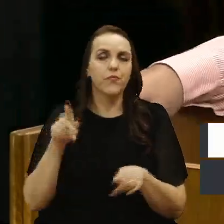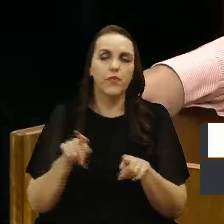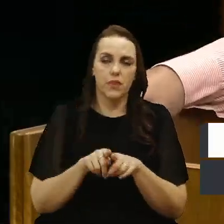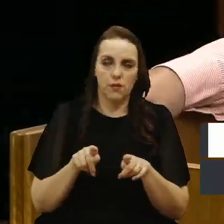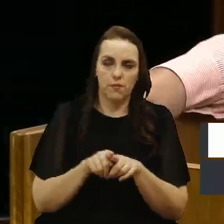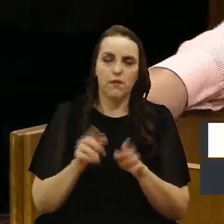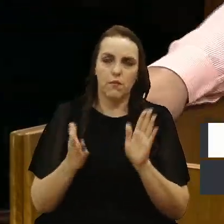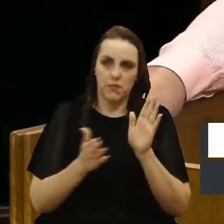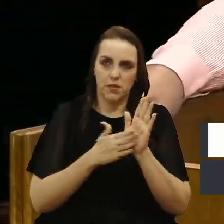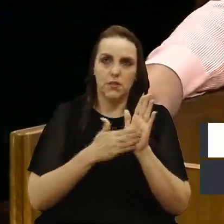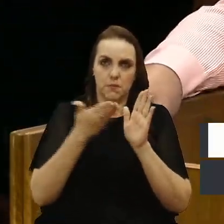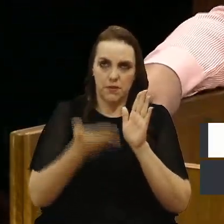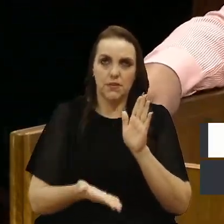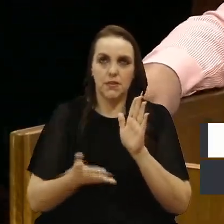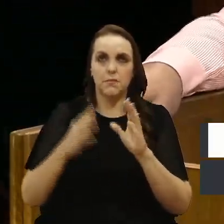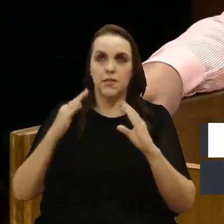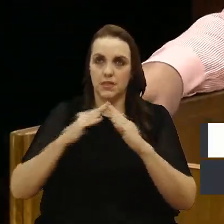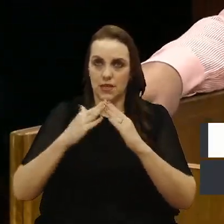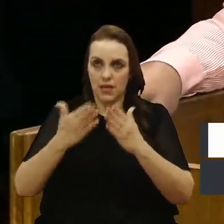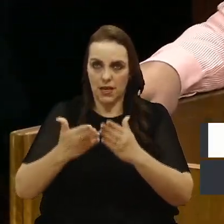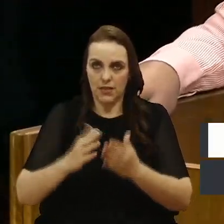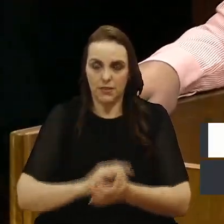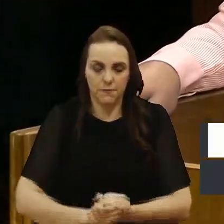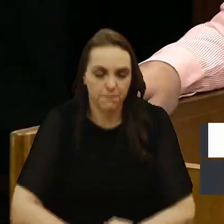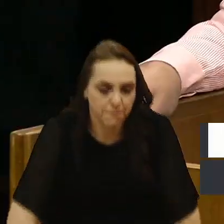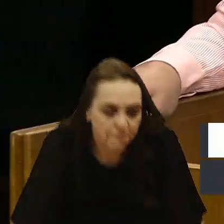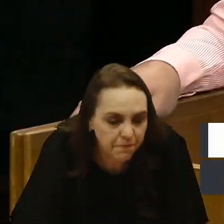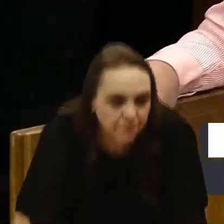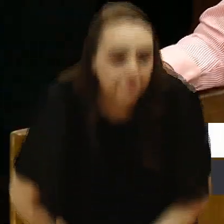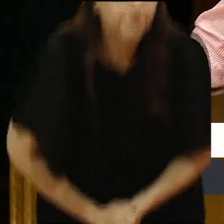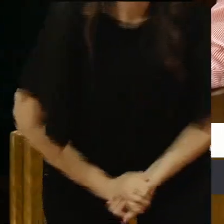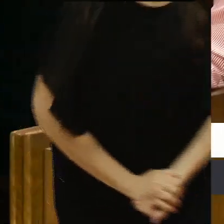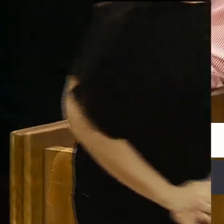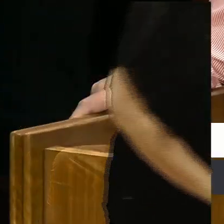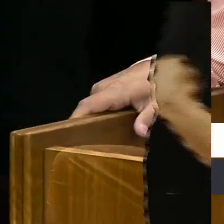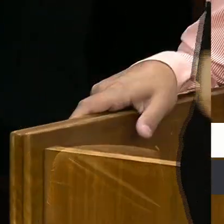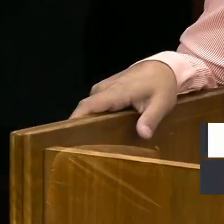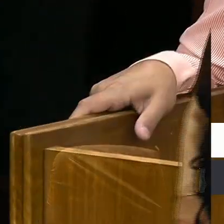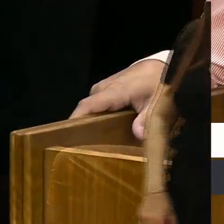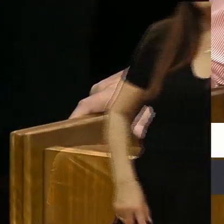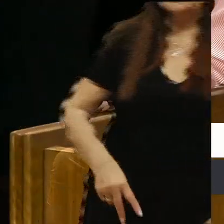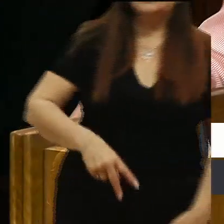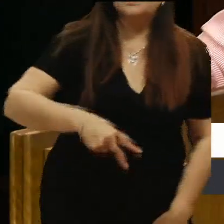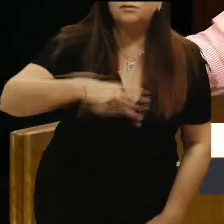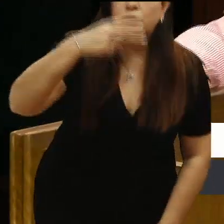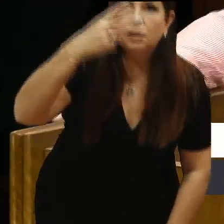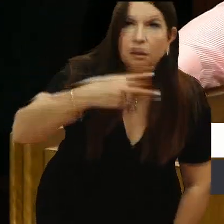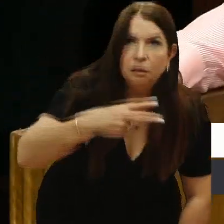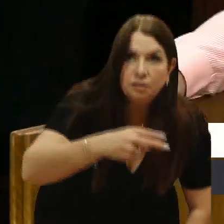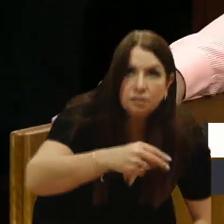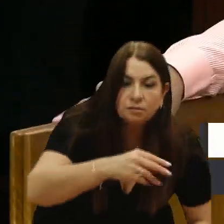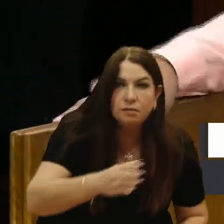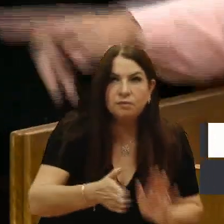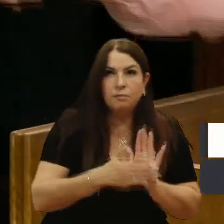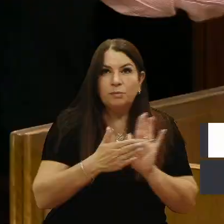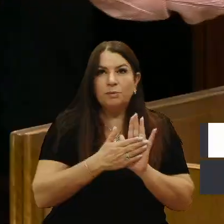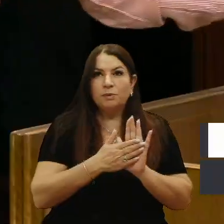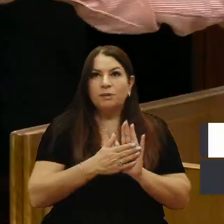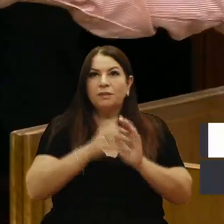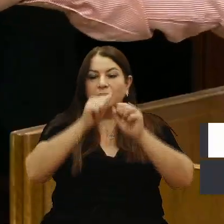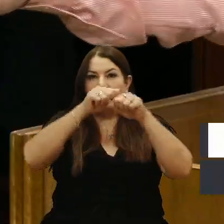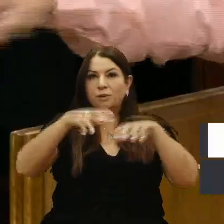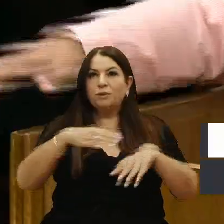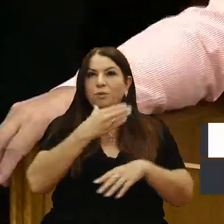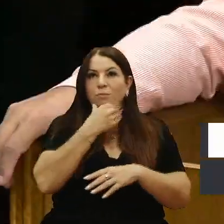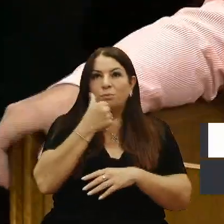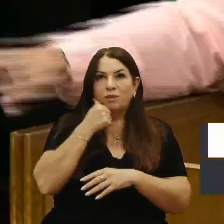trazer a pauta para essa casa. Segunda pauta, abençoados e abençoadas colegas vereadores e vereadoras. Tem o